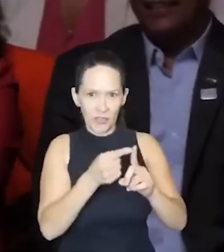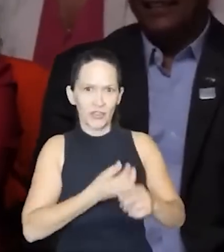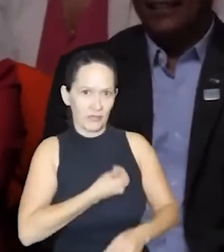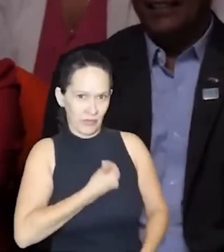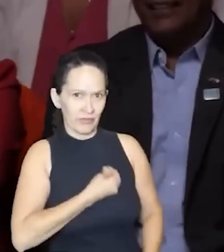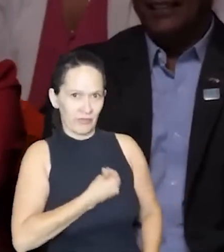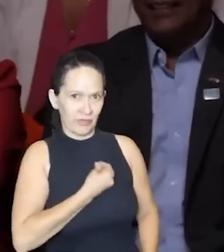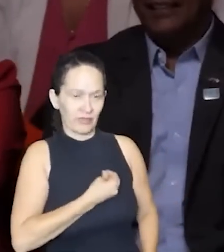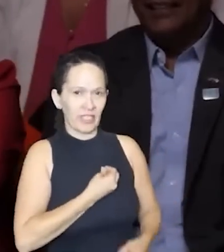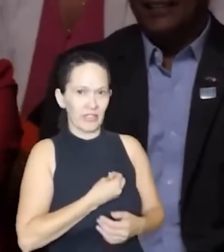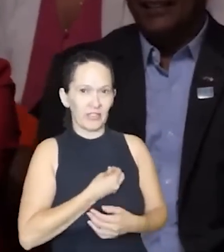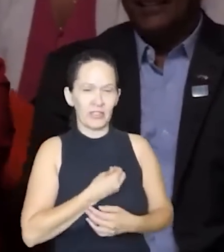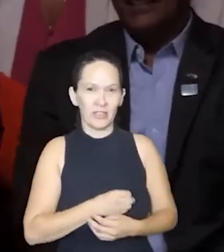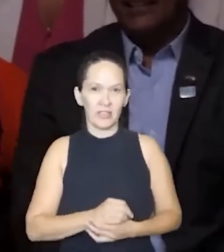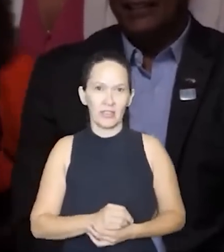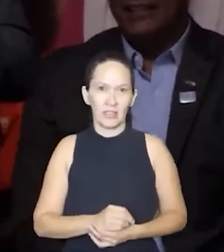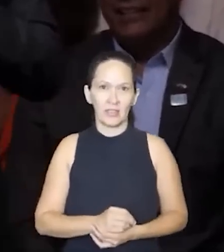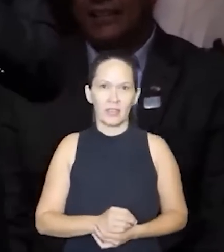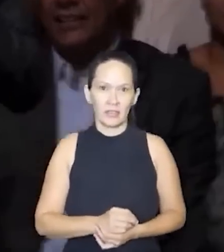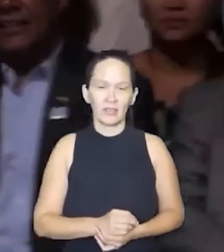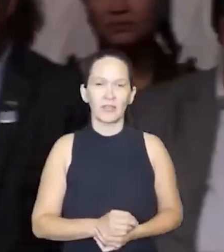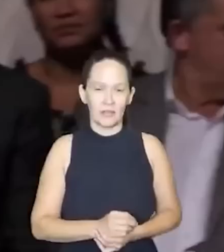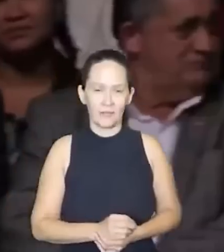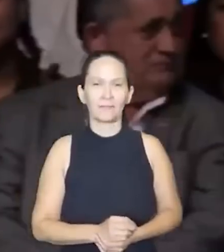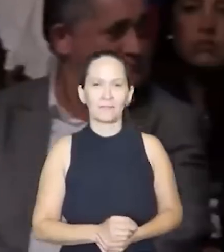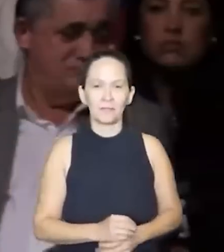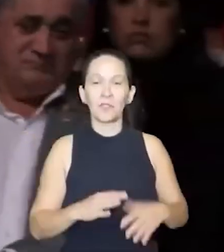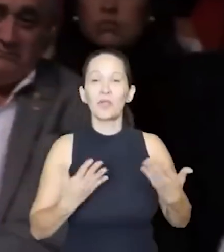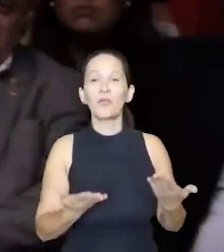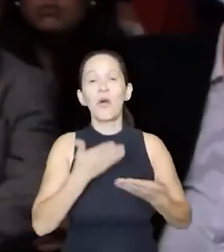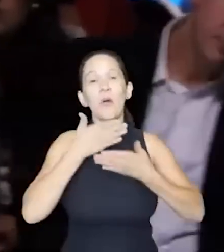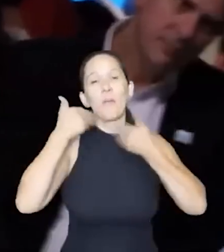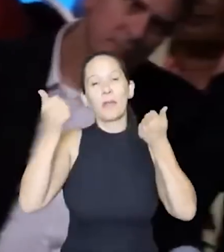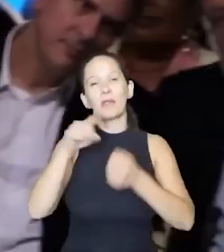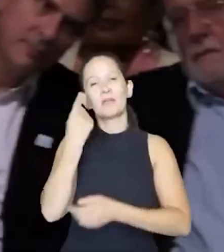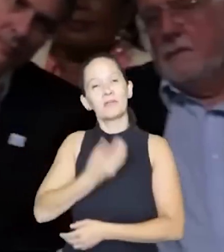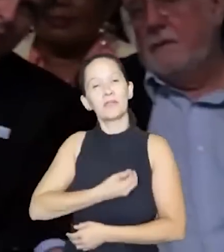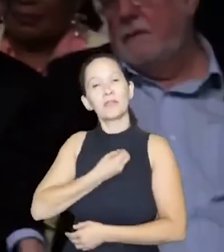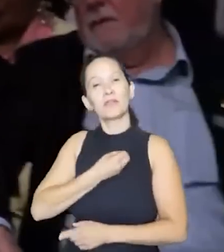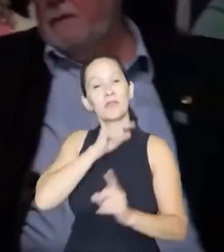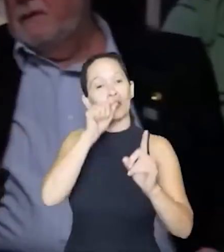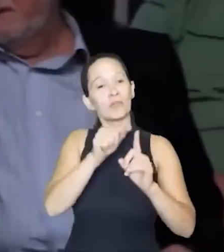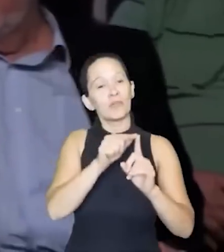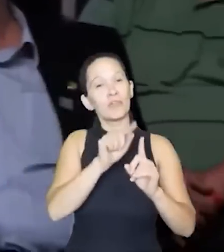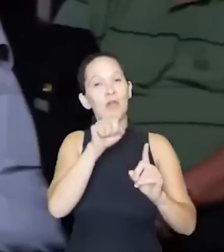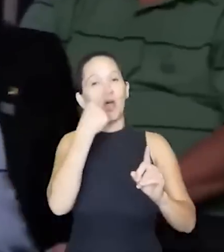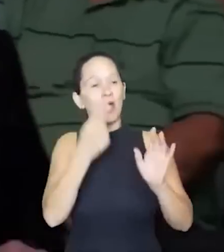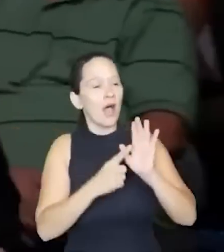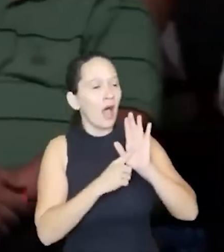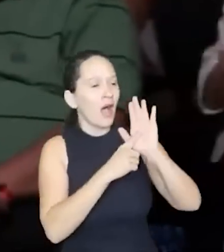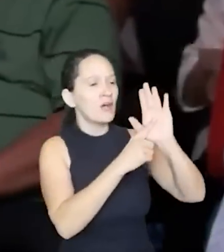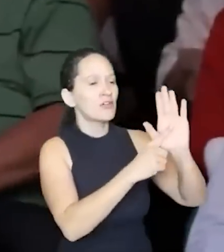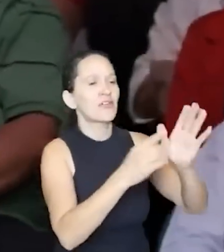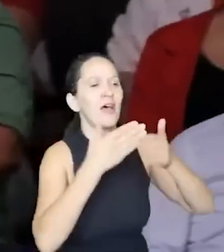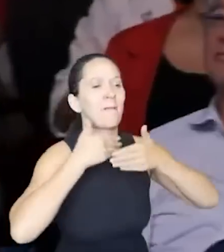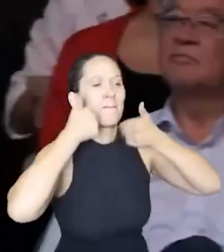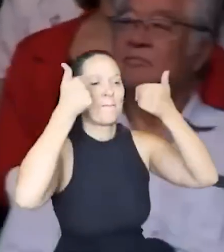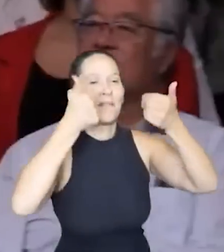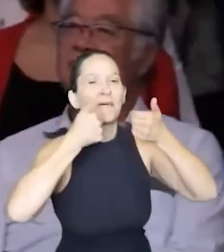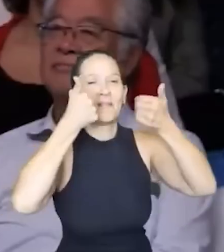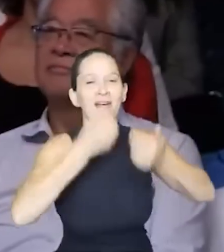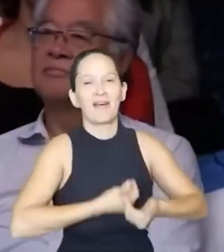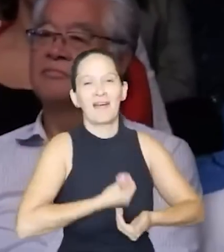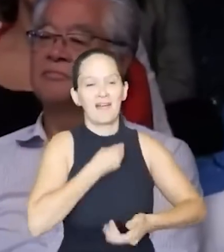viver. E qual razão melhor para viver do que a gente contribuir para melhorar a vida do